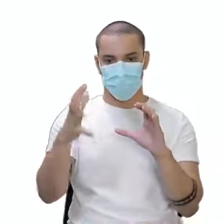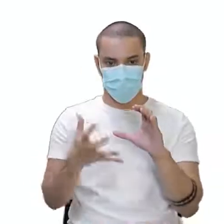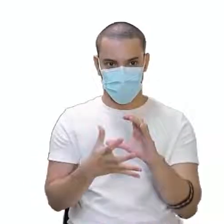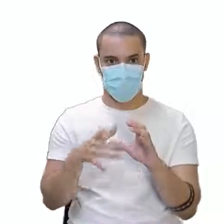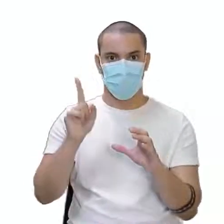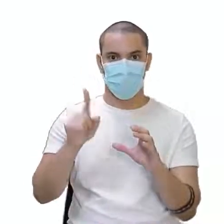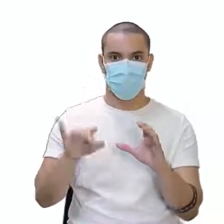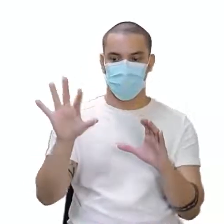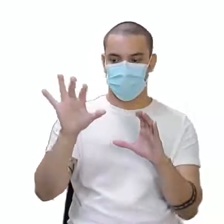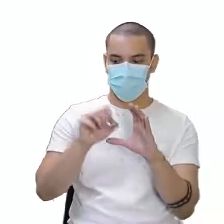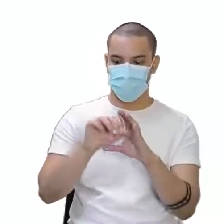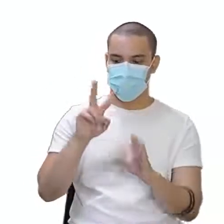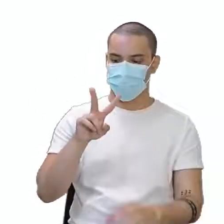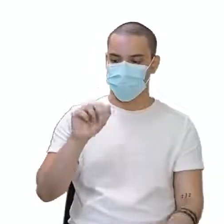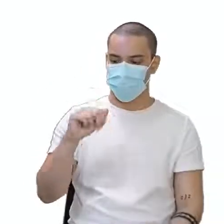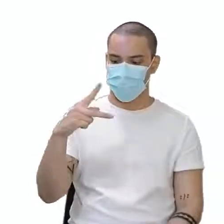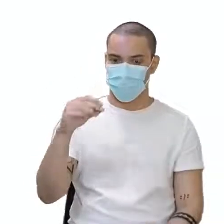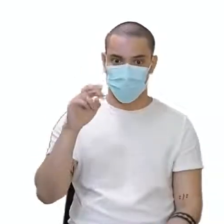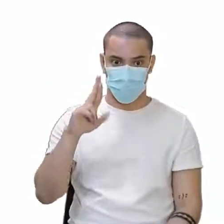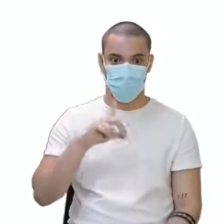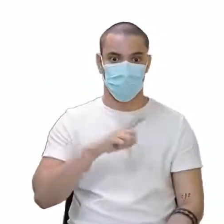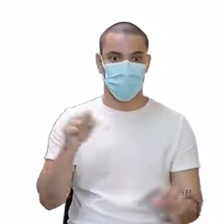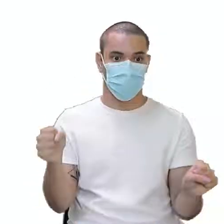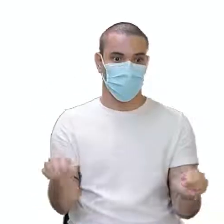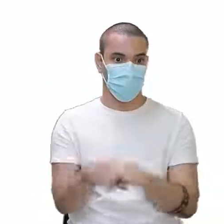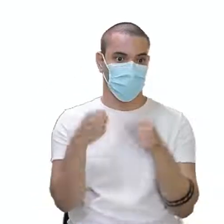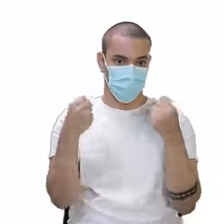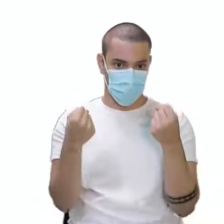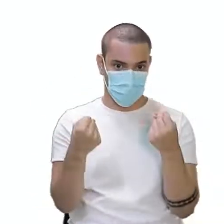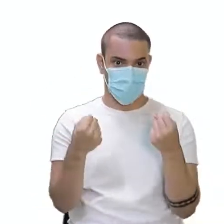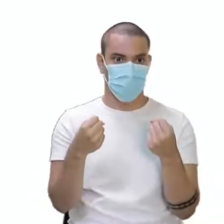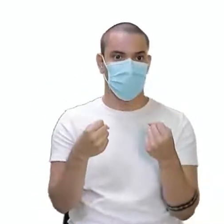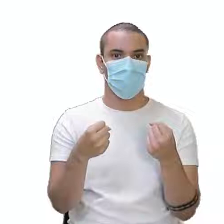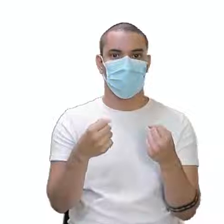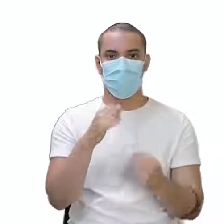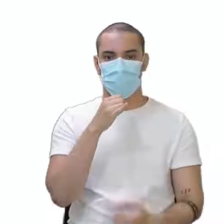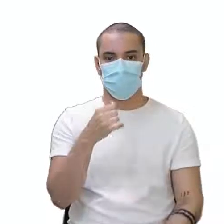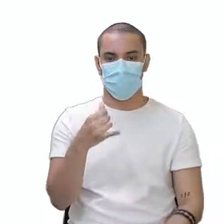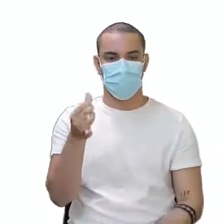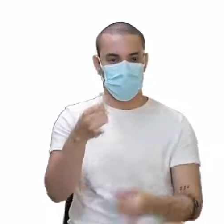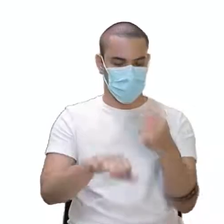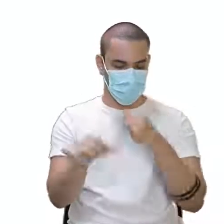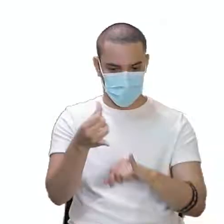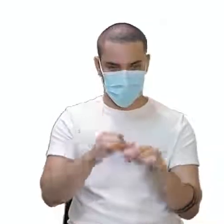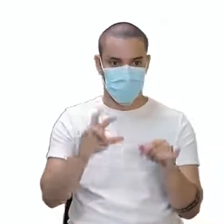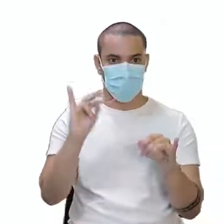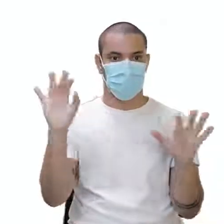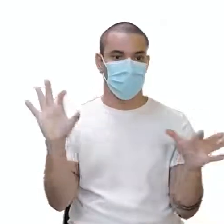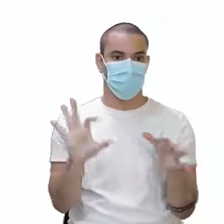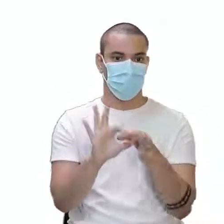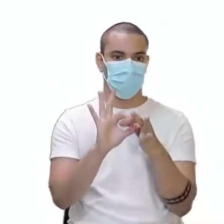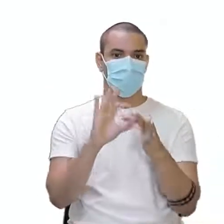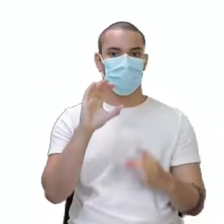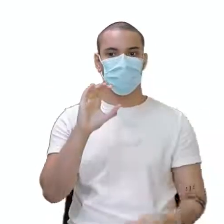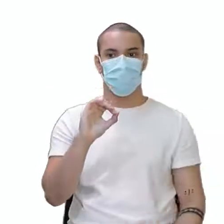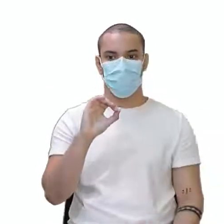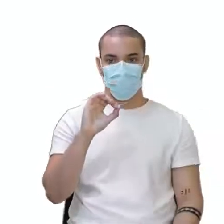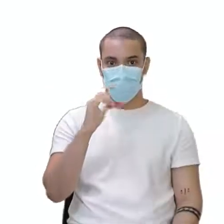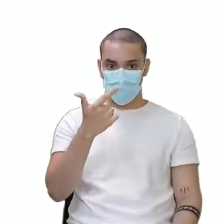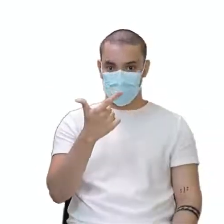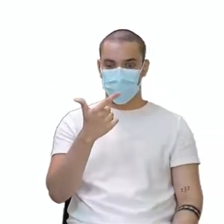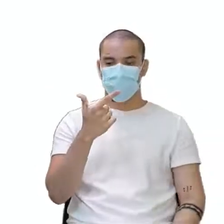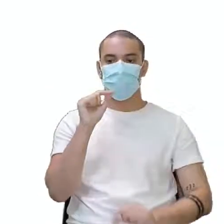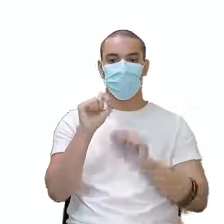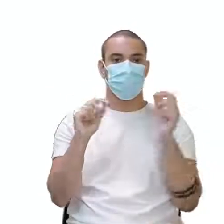vapor, se desconecta, né? Tem a quebra assim, da sua reação química, vai se conectar com a de oxigênio, o que vai